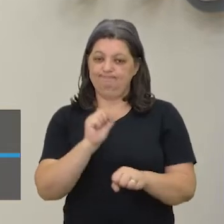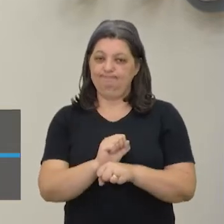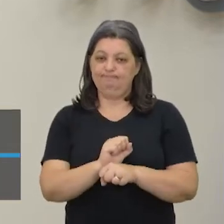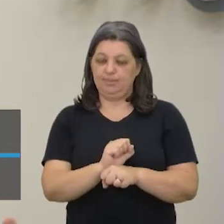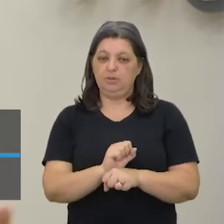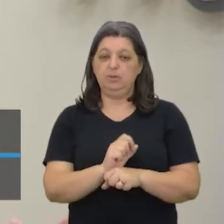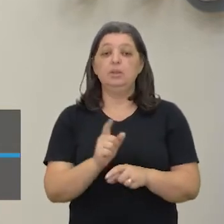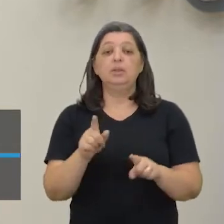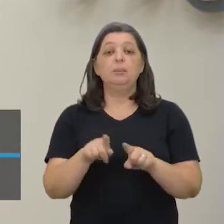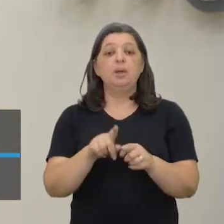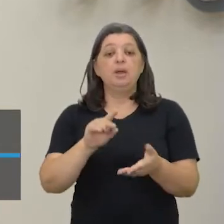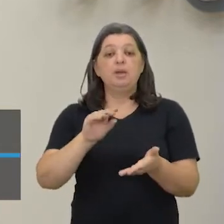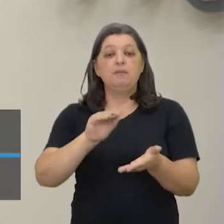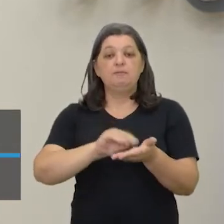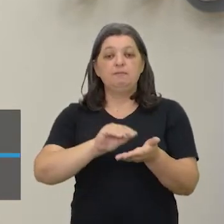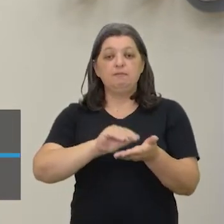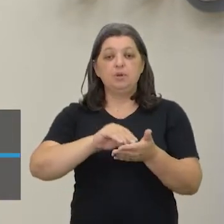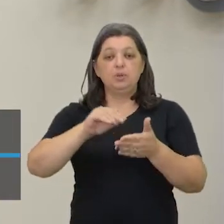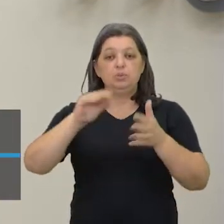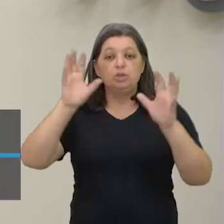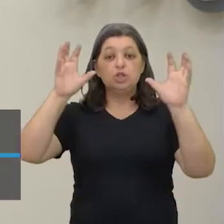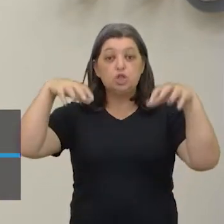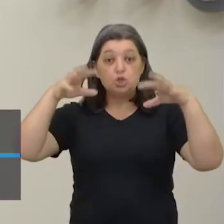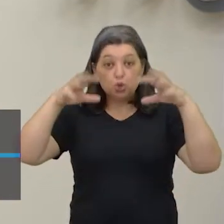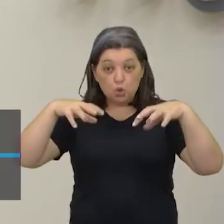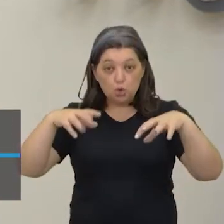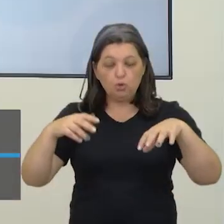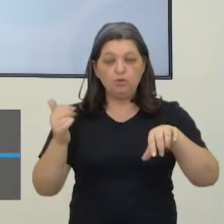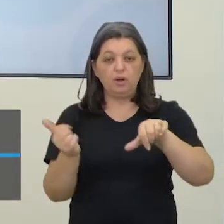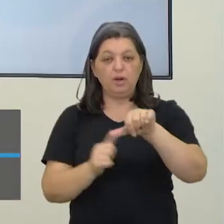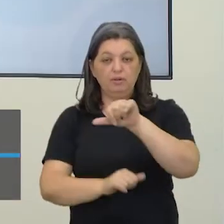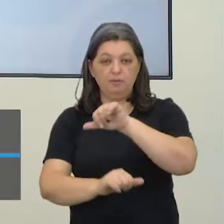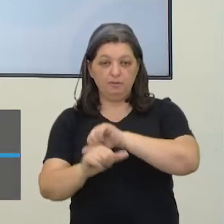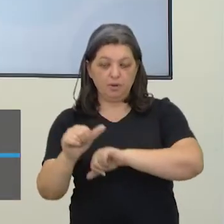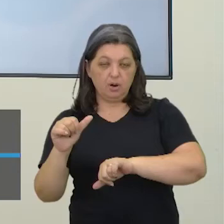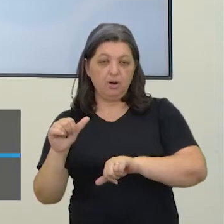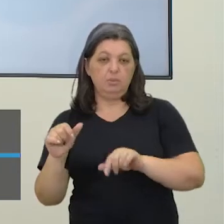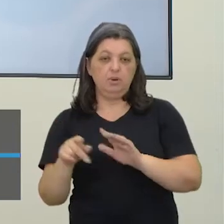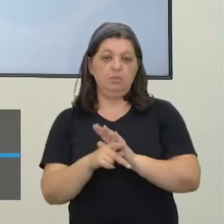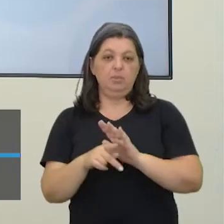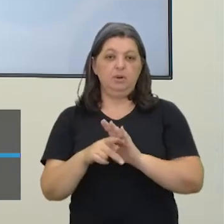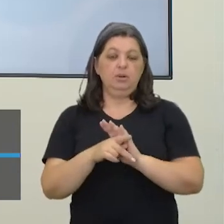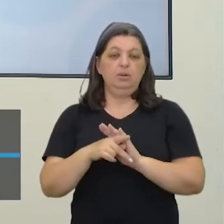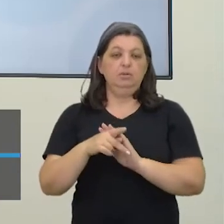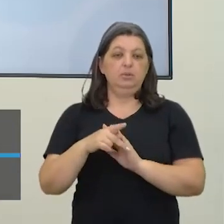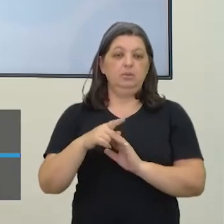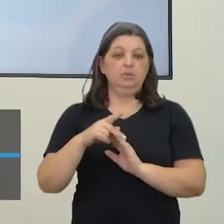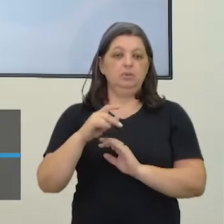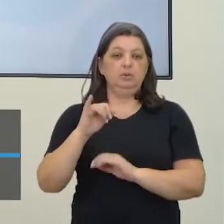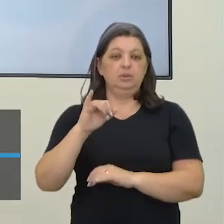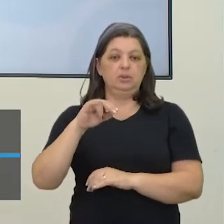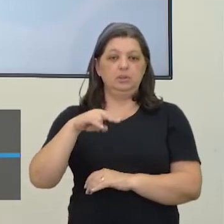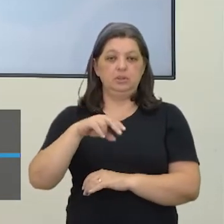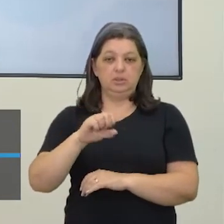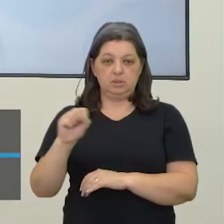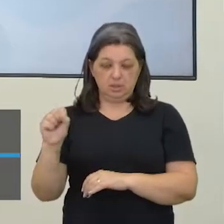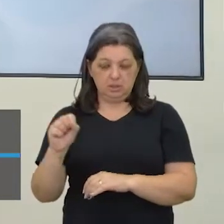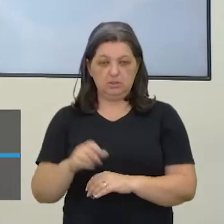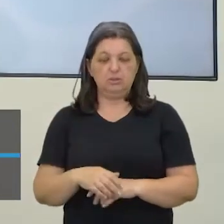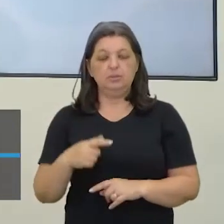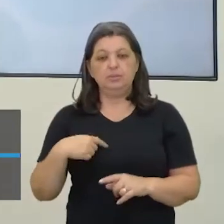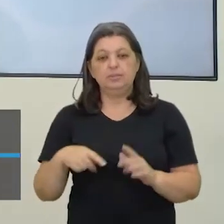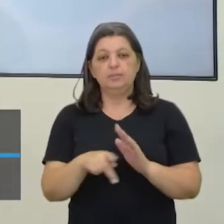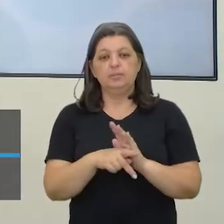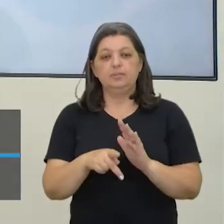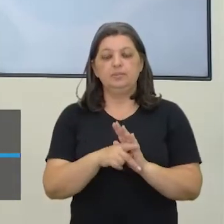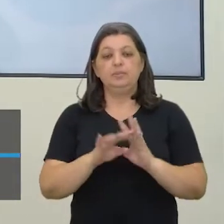falta de chuva, reforma da Previdência. Então, eu achei interessante que você falou do edifício Joelma, né? Eu acho interessante que